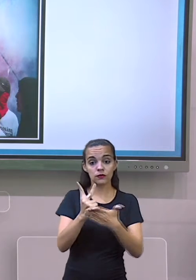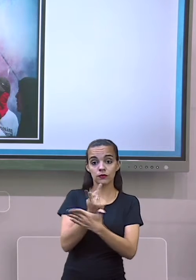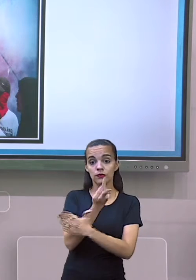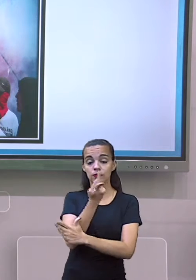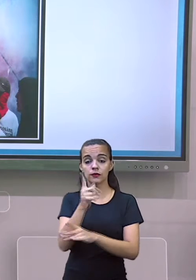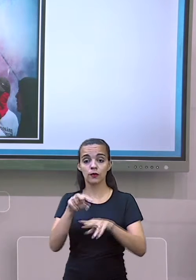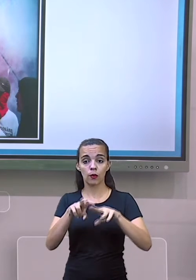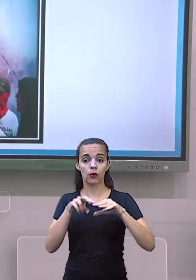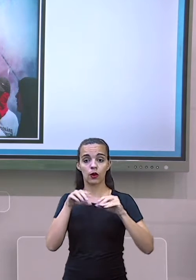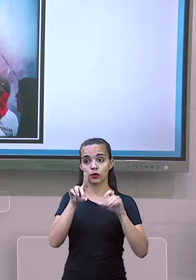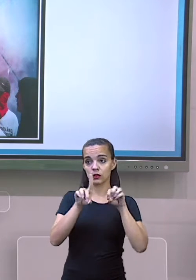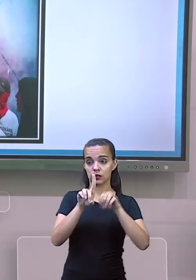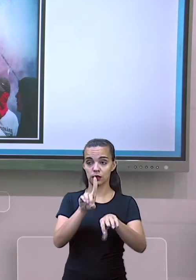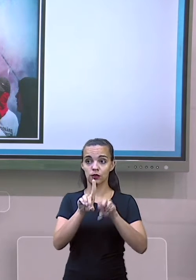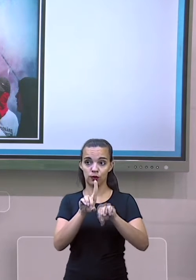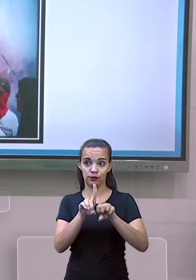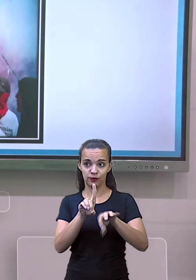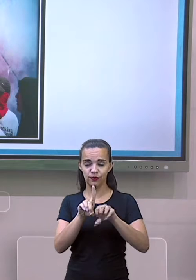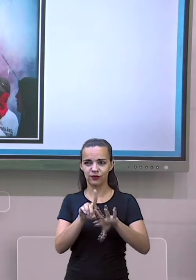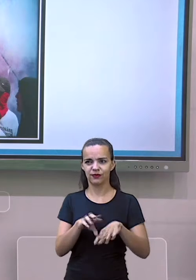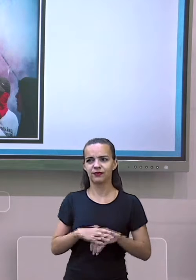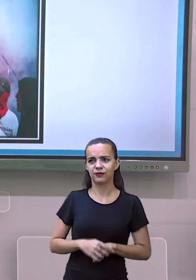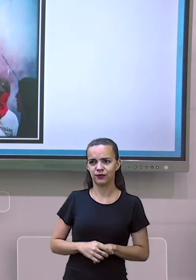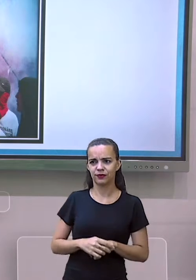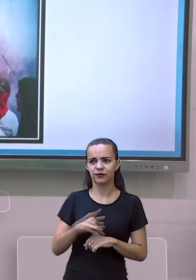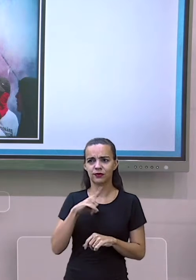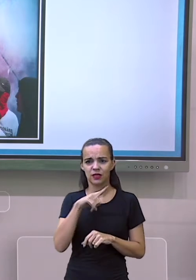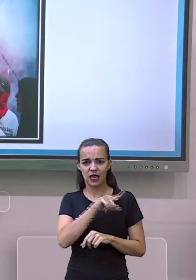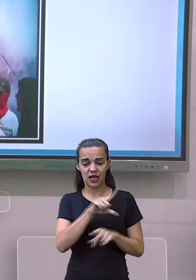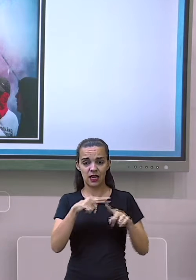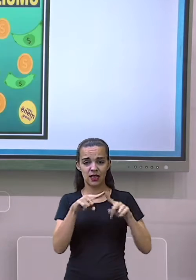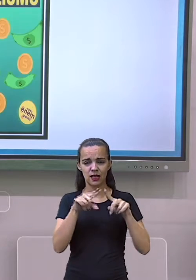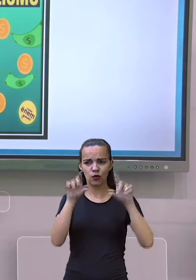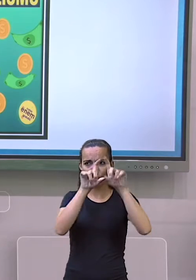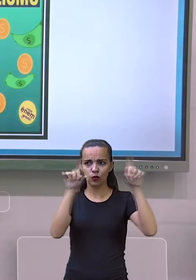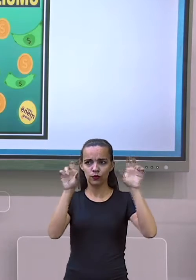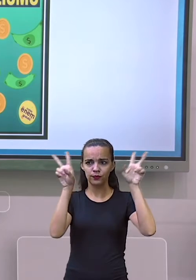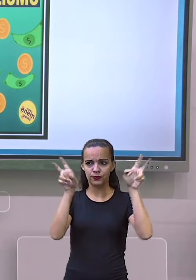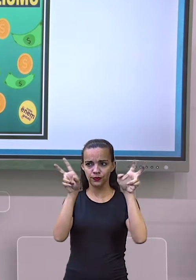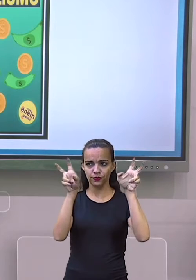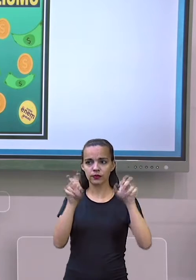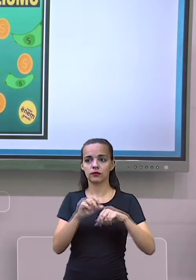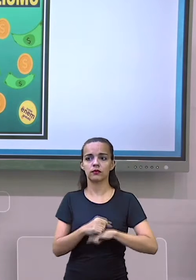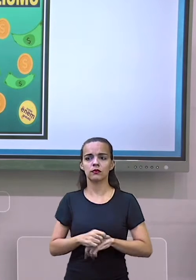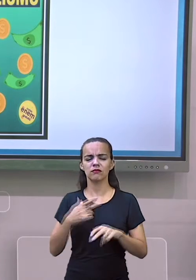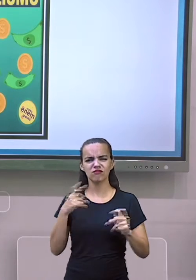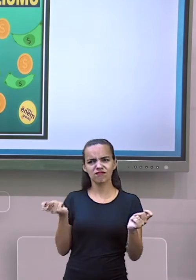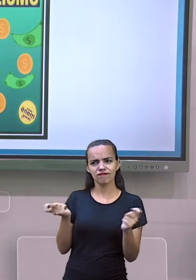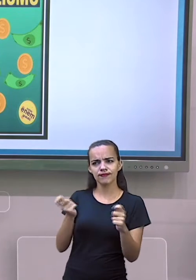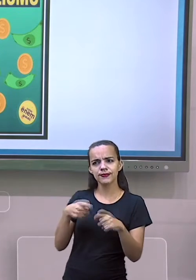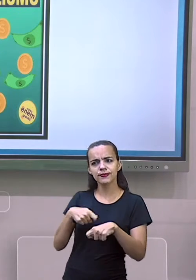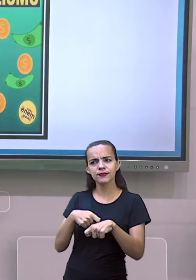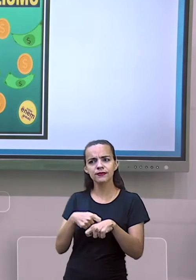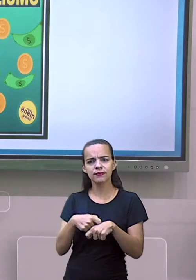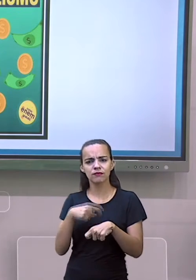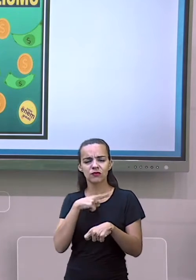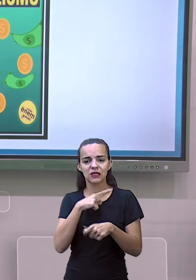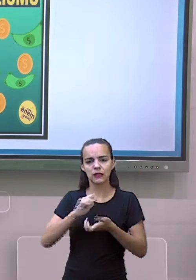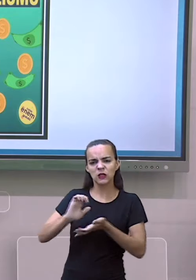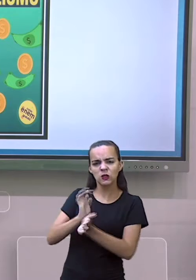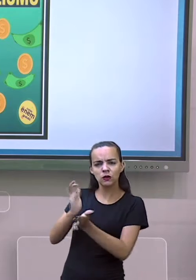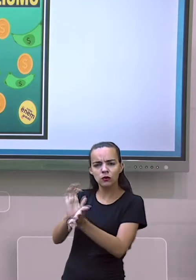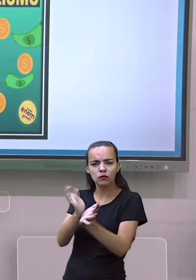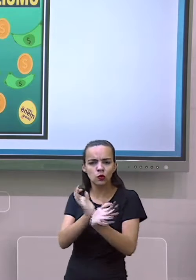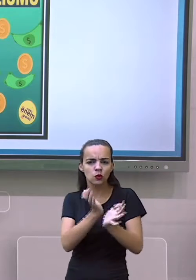as doutrinas. Para os socialistas utópicos, isso seria possível sem a destruição